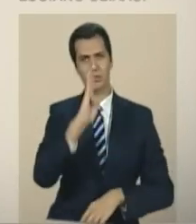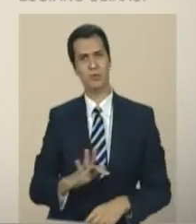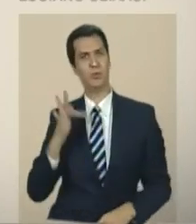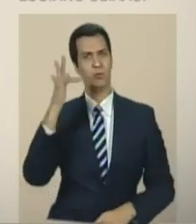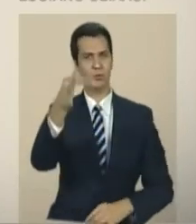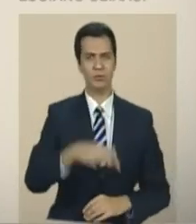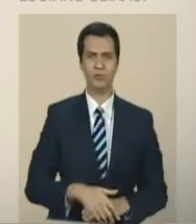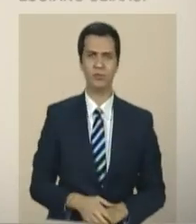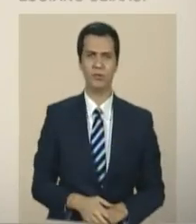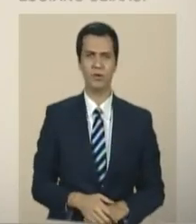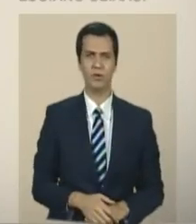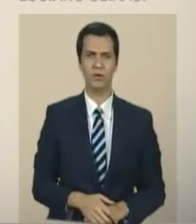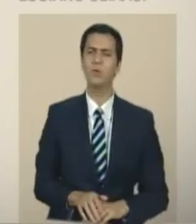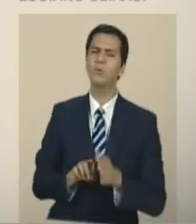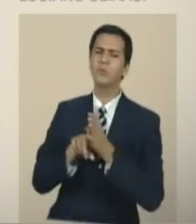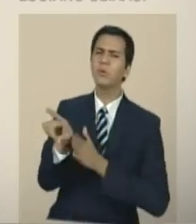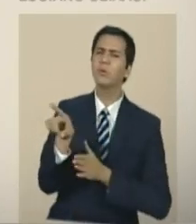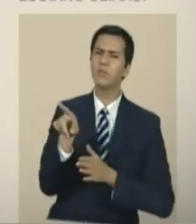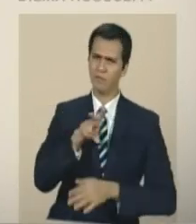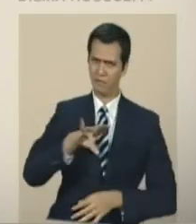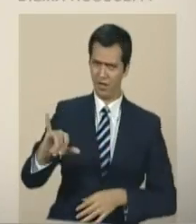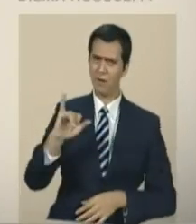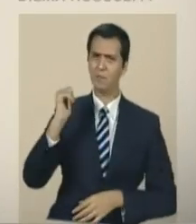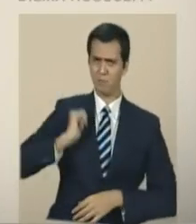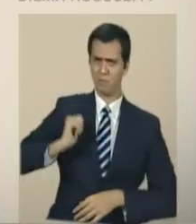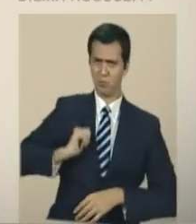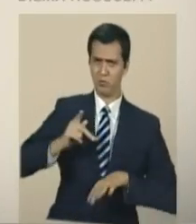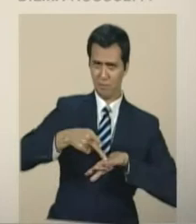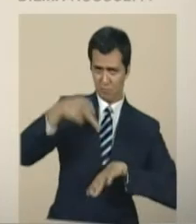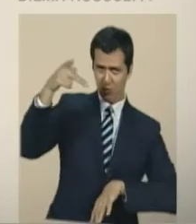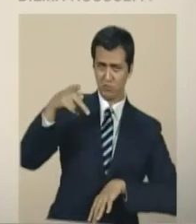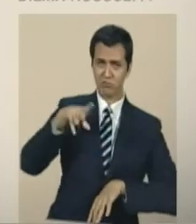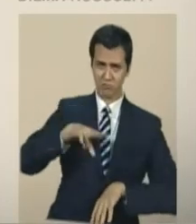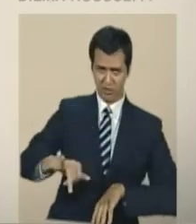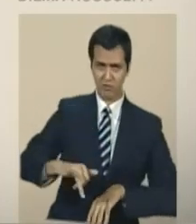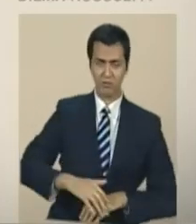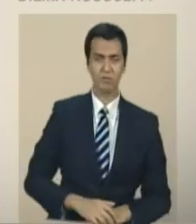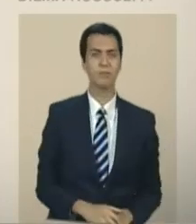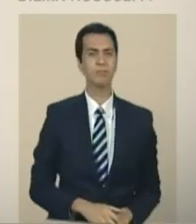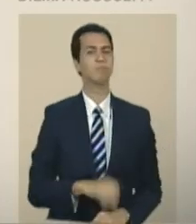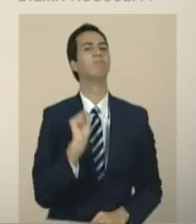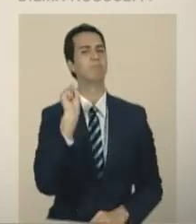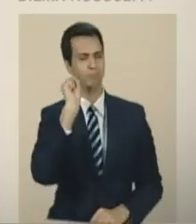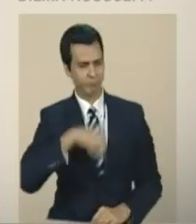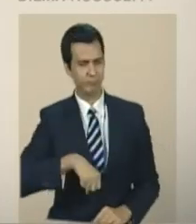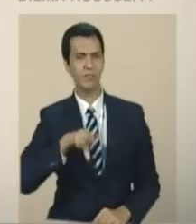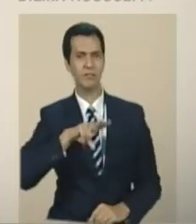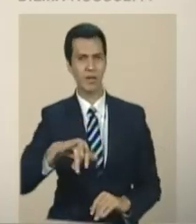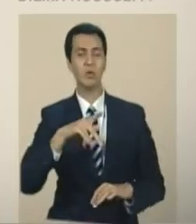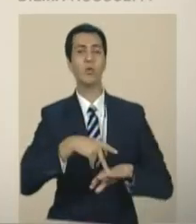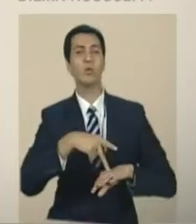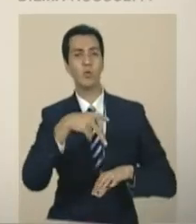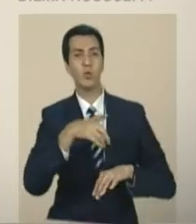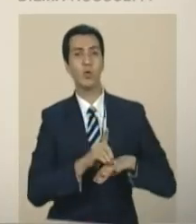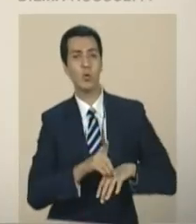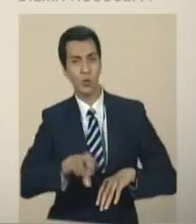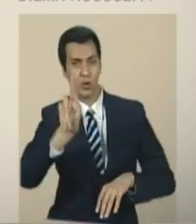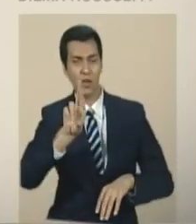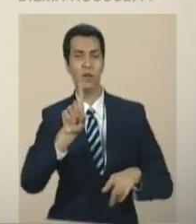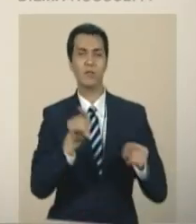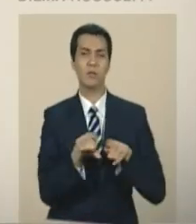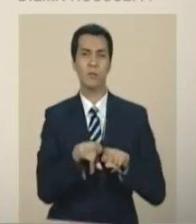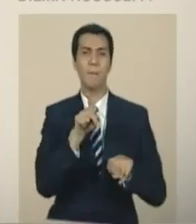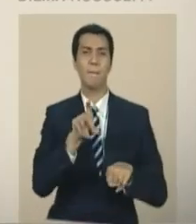Ciência sem Fronteiras terá bolsas também para a pós-graduação ter assim Luciano para o doutorado e pós-doutorado as